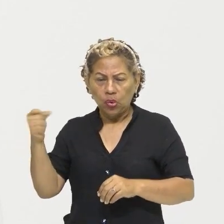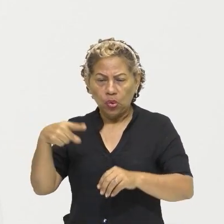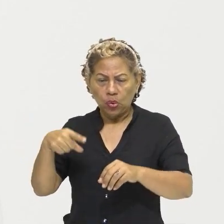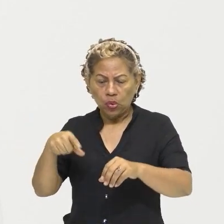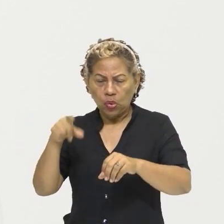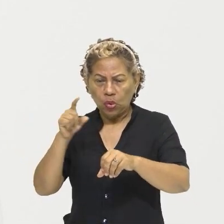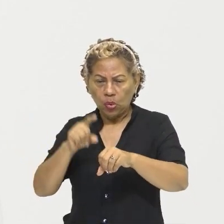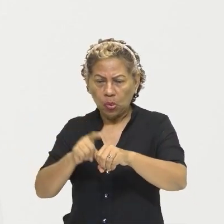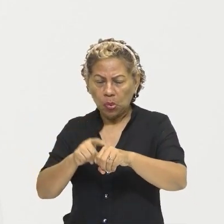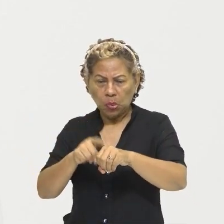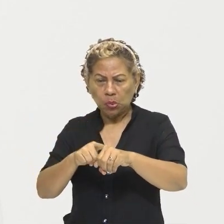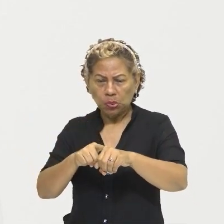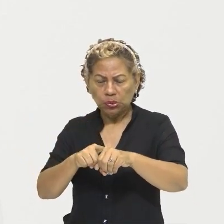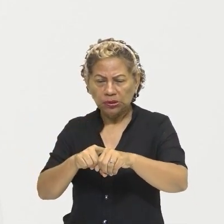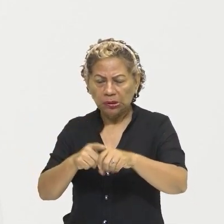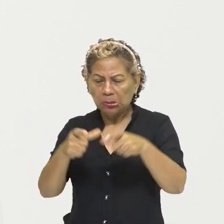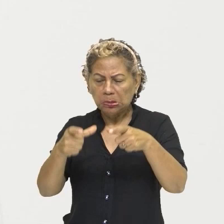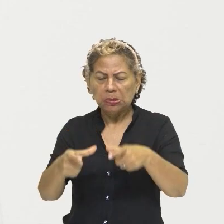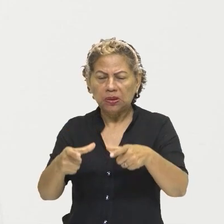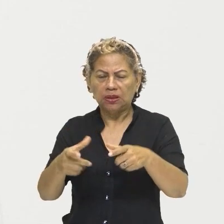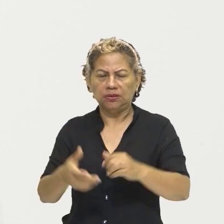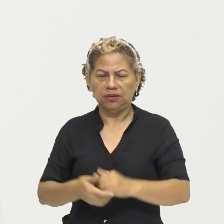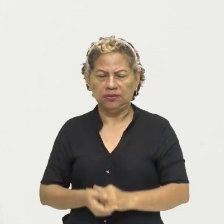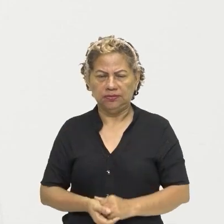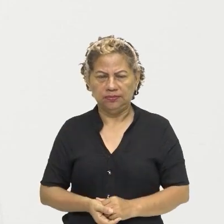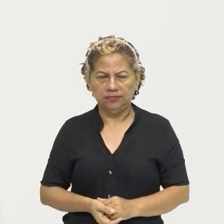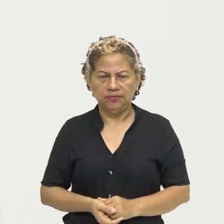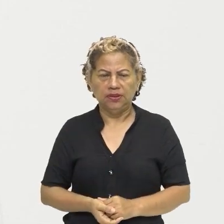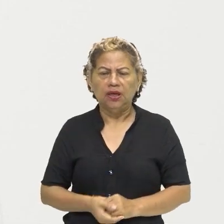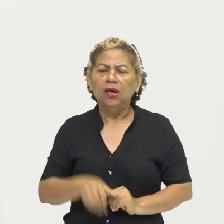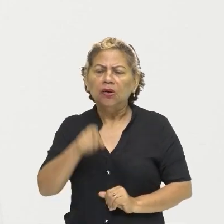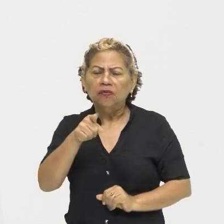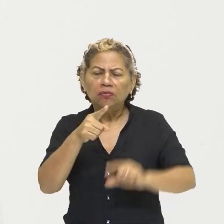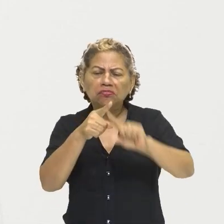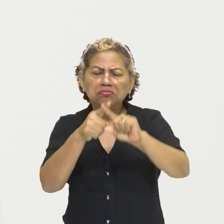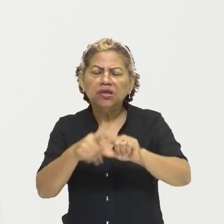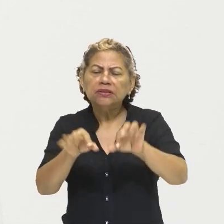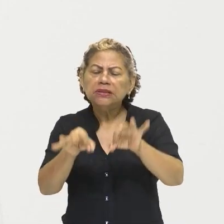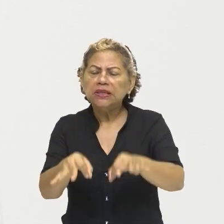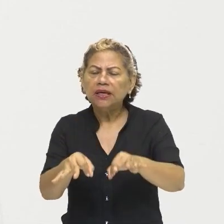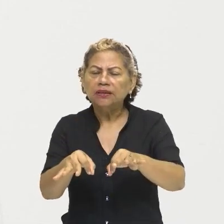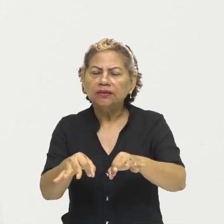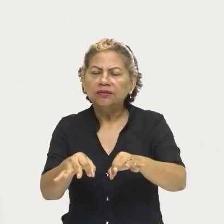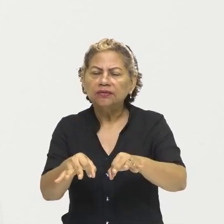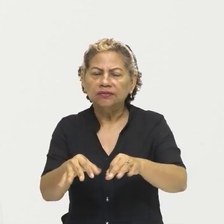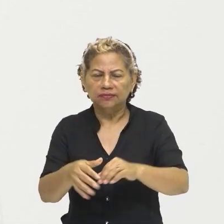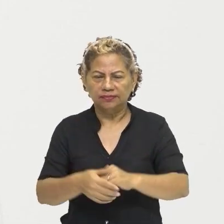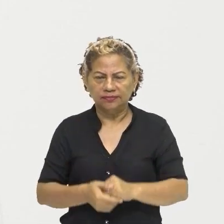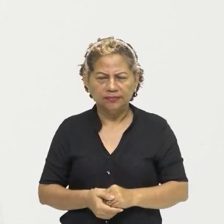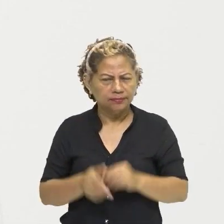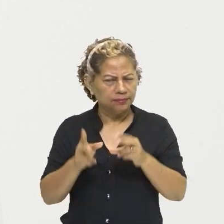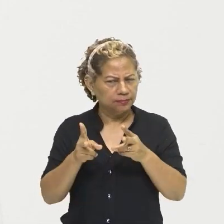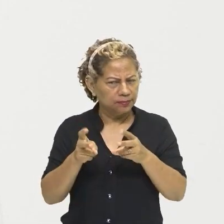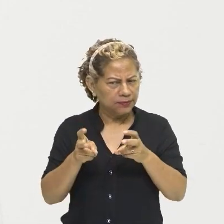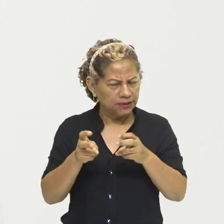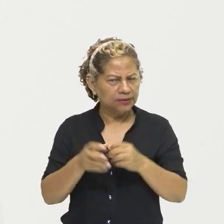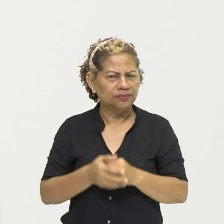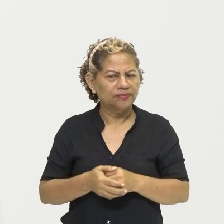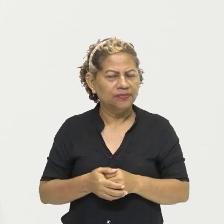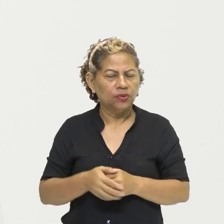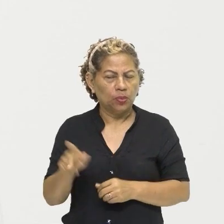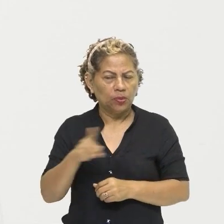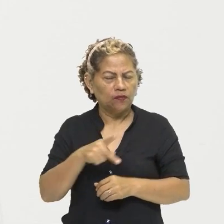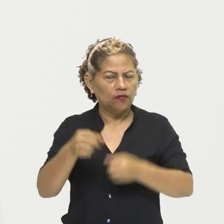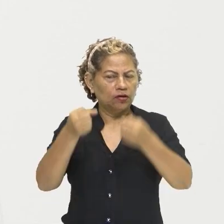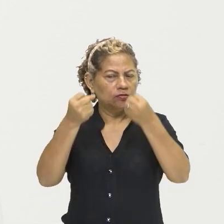aqui não especificou onde o Sol está localizado. Então, qual dessas alternativas é a correta? Veja que nós vimos lá na